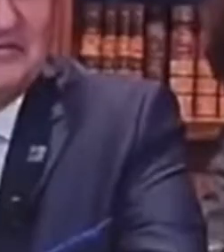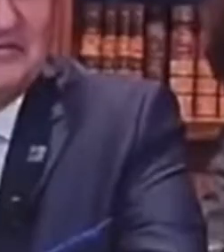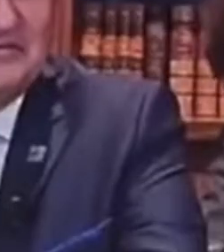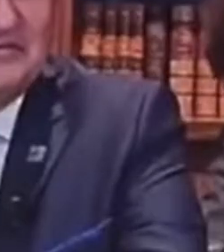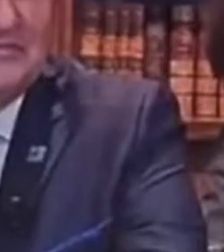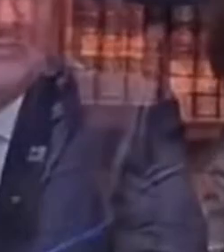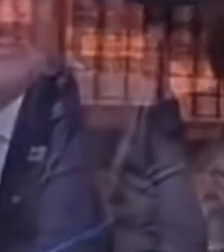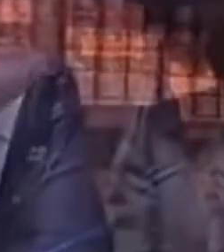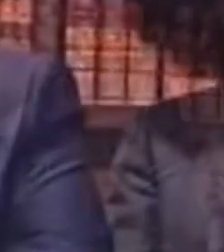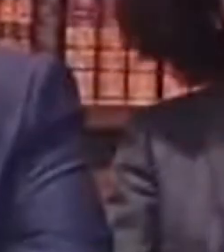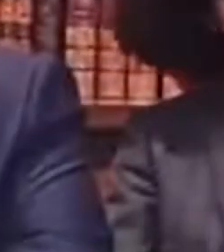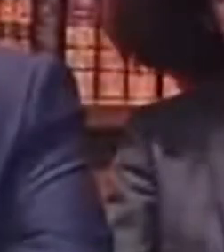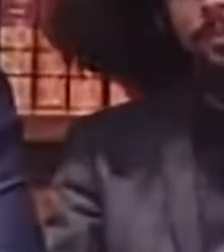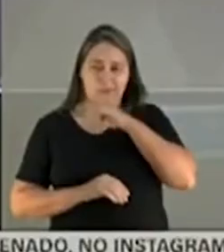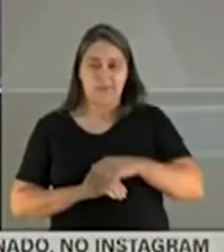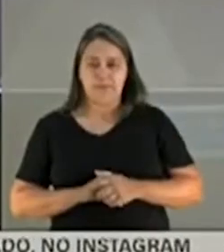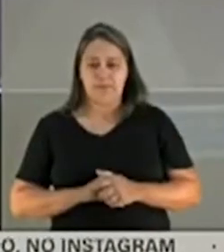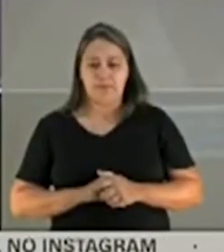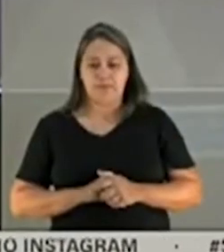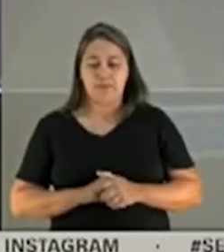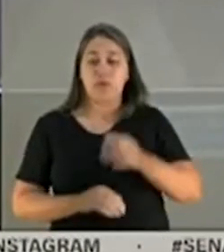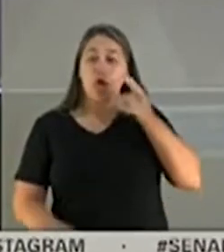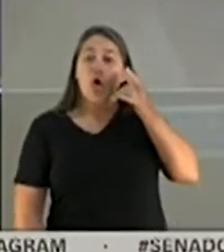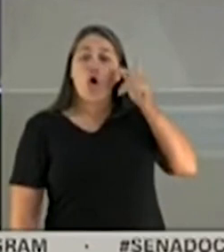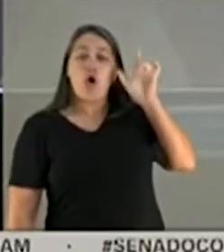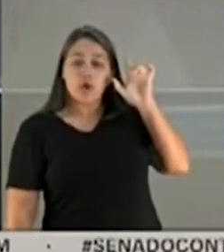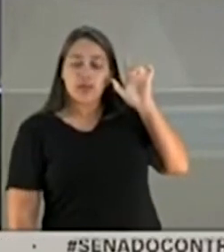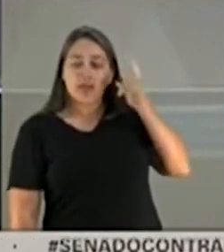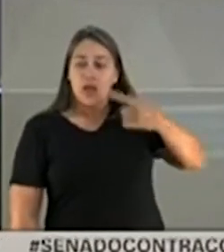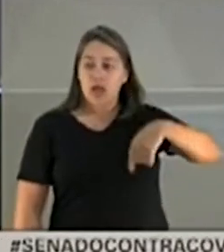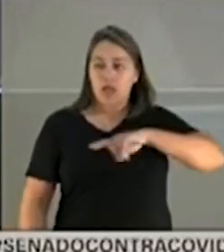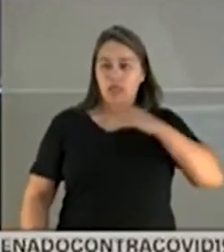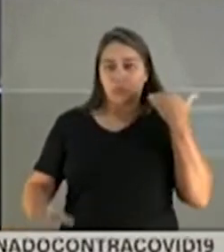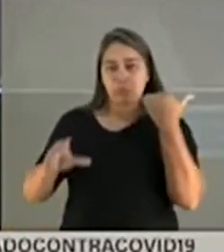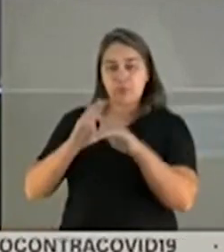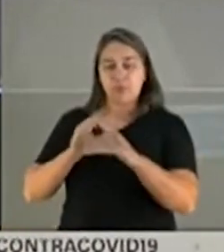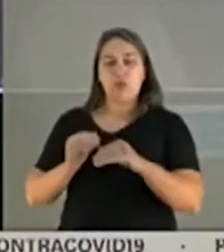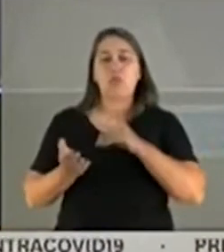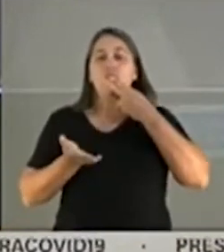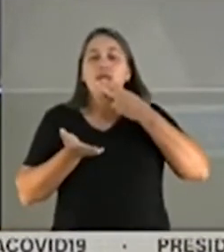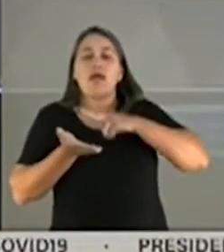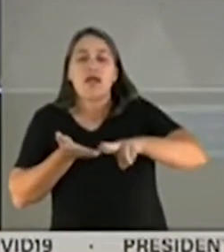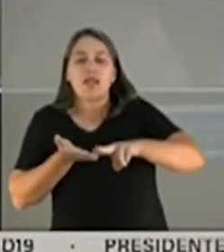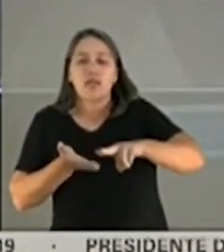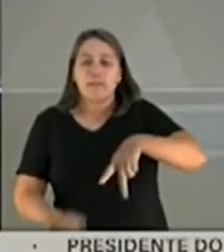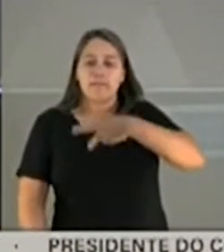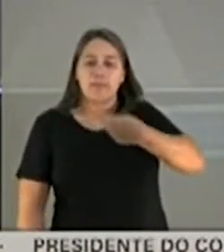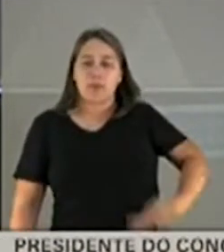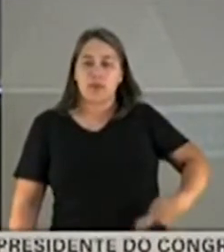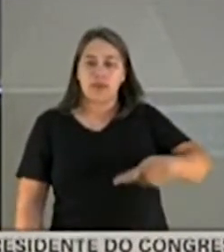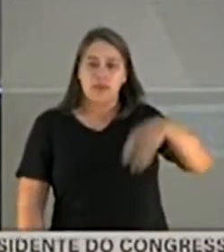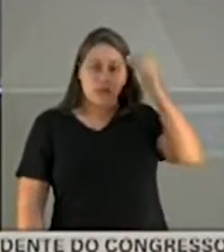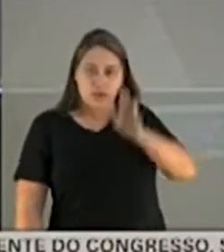vou responder nada. Caguei. Ontem nós mandamos uma carta para o presidente da